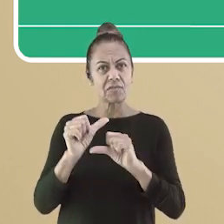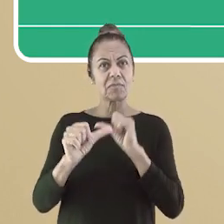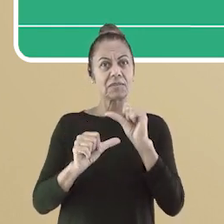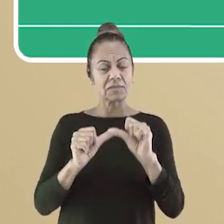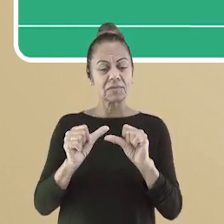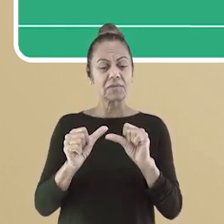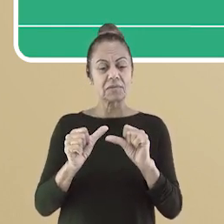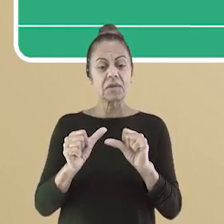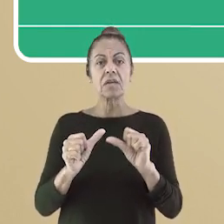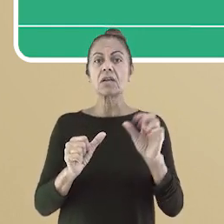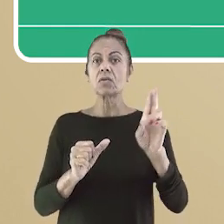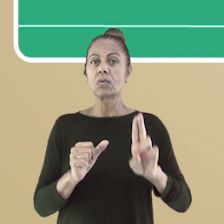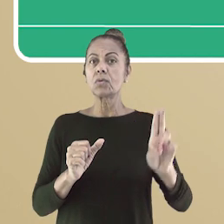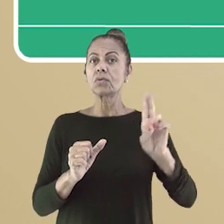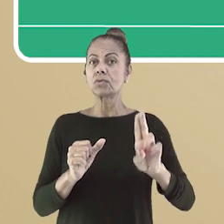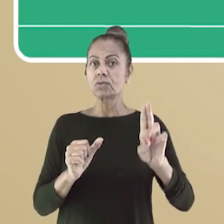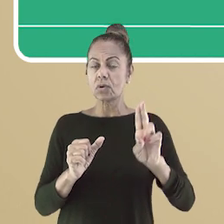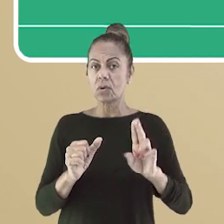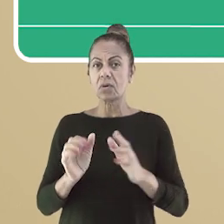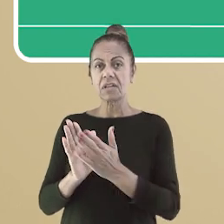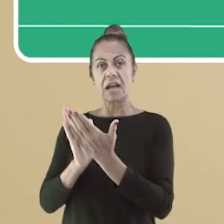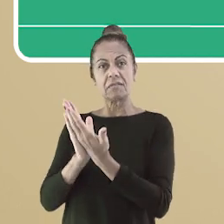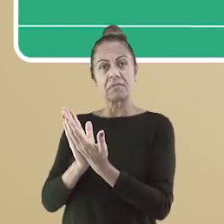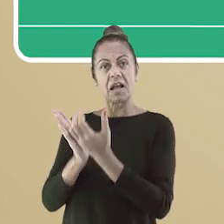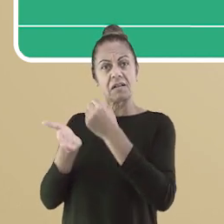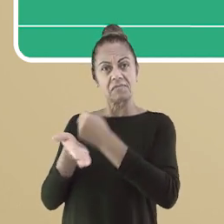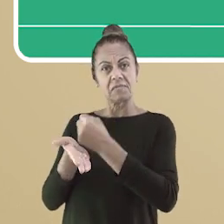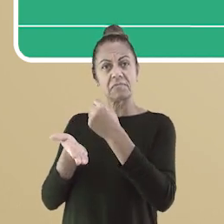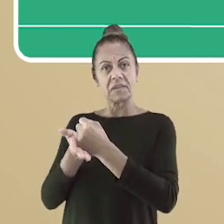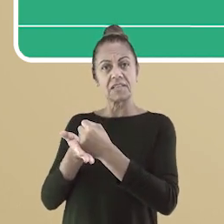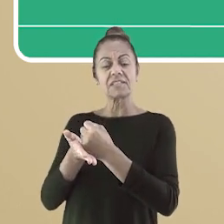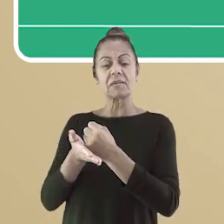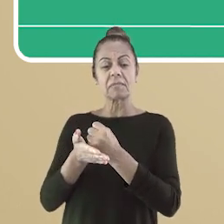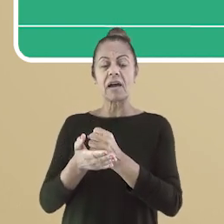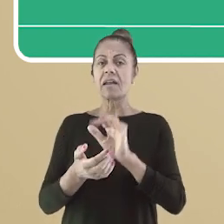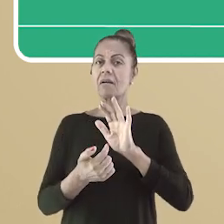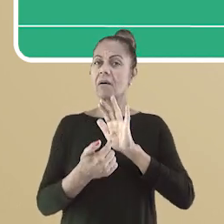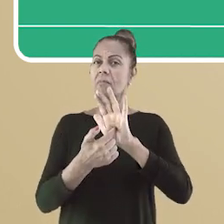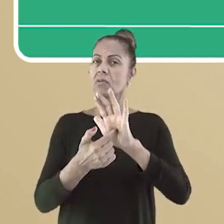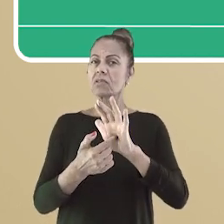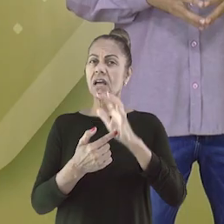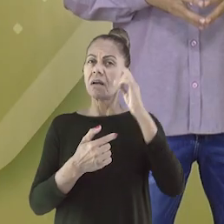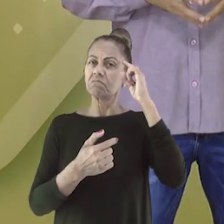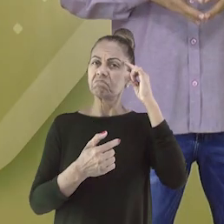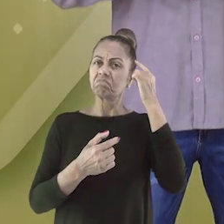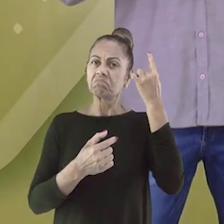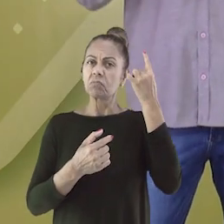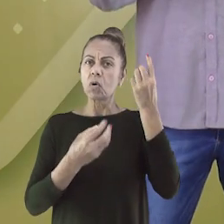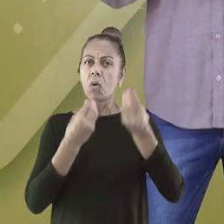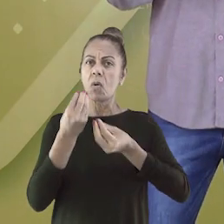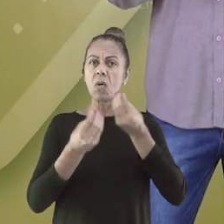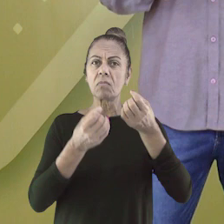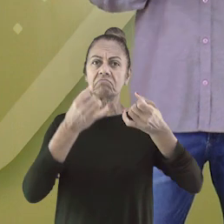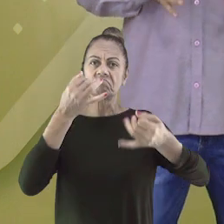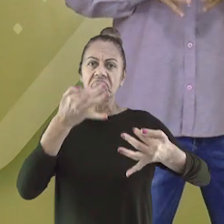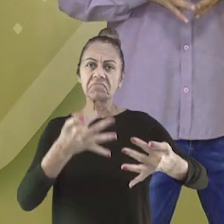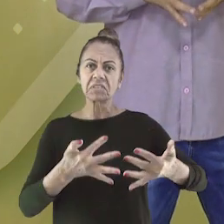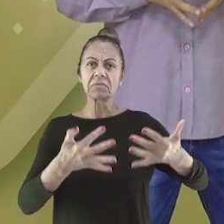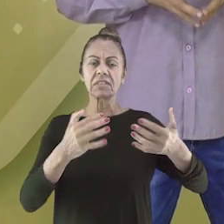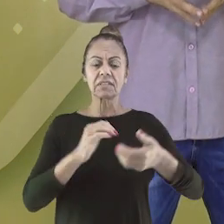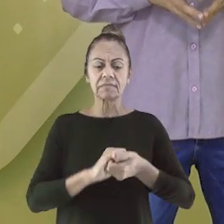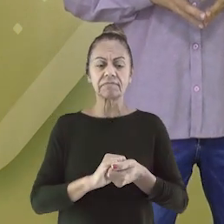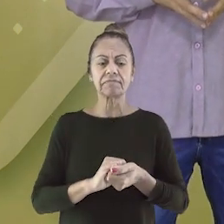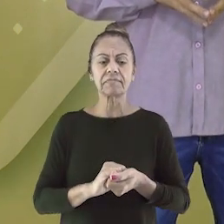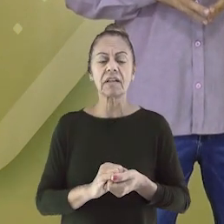alemã e outros reformadores muito se utilizaram da prensa para difundirem as suas ideias. Uma das reivindicações da